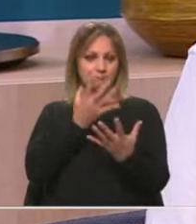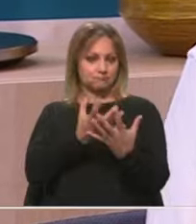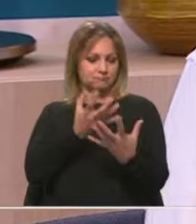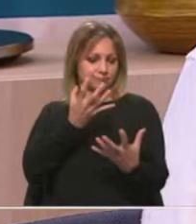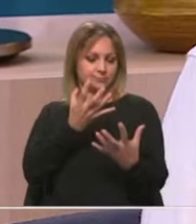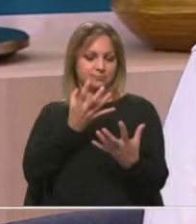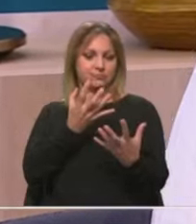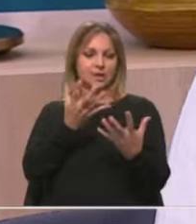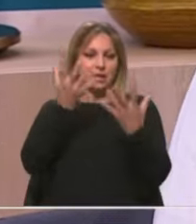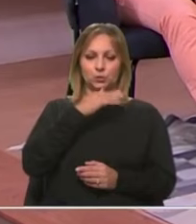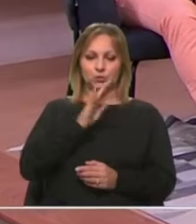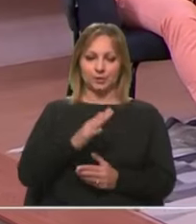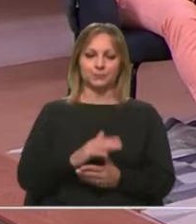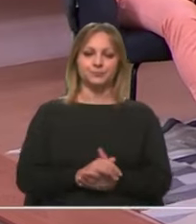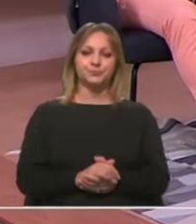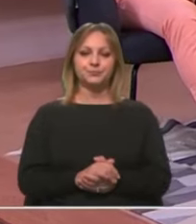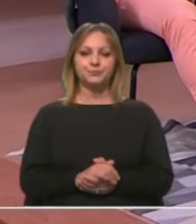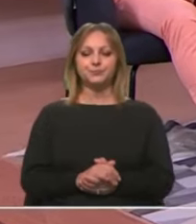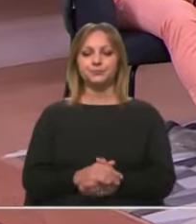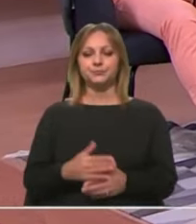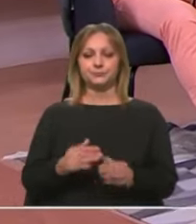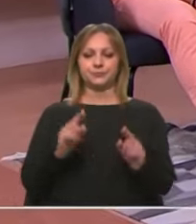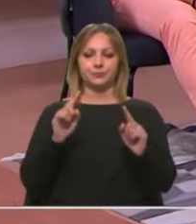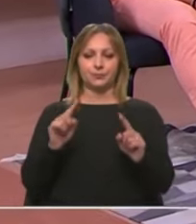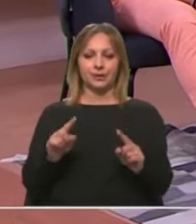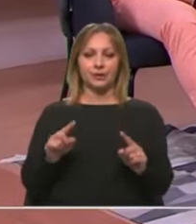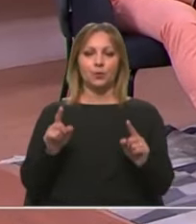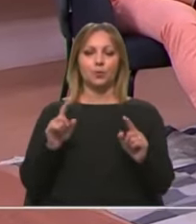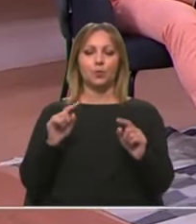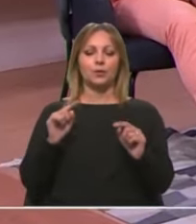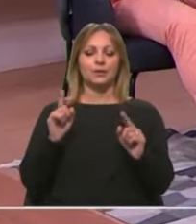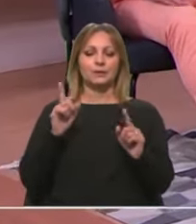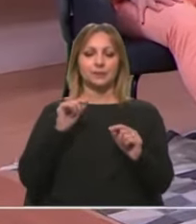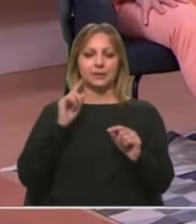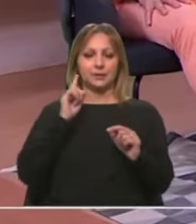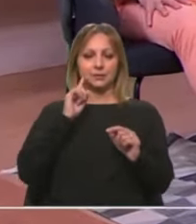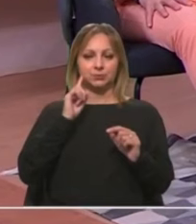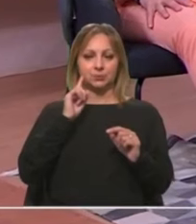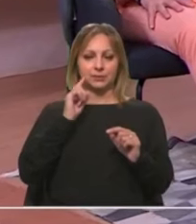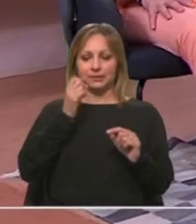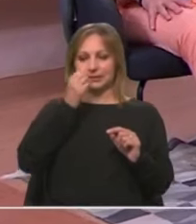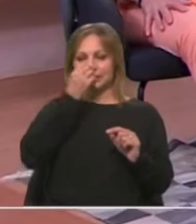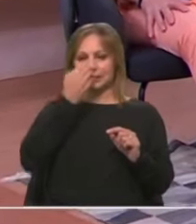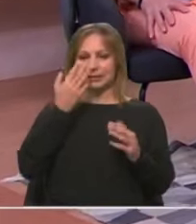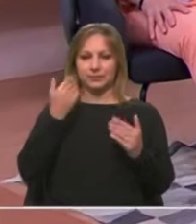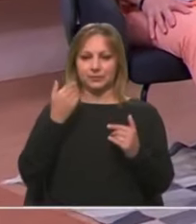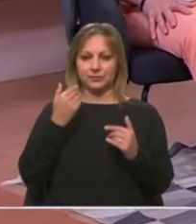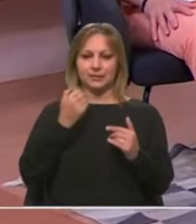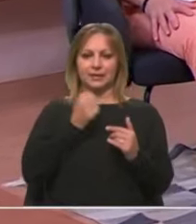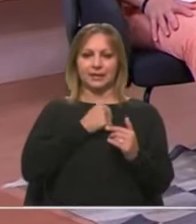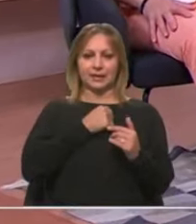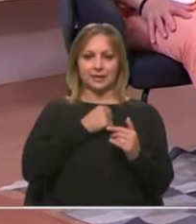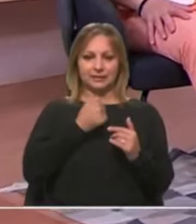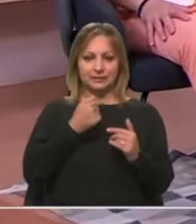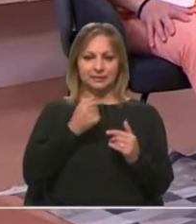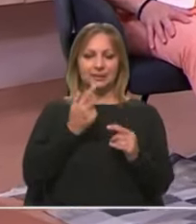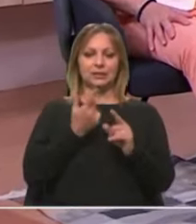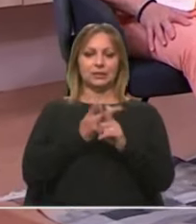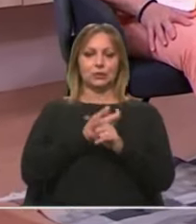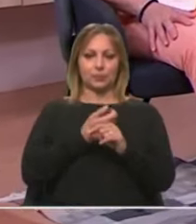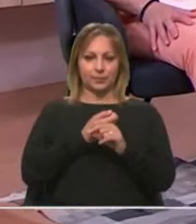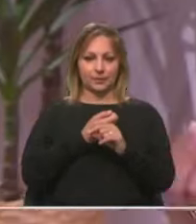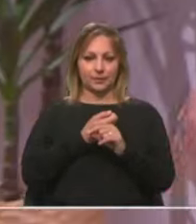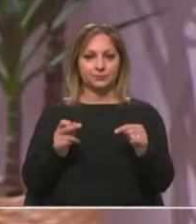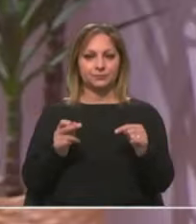vivas. Que atraiam coisas boas. Agora, há outra coisa aqui também que é muito importante e na primavera é importante ter em casa e é importante comprar também, que